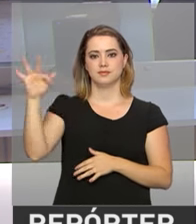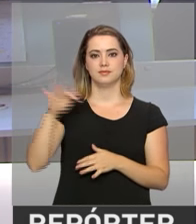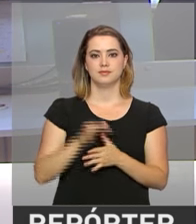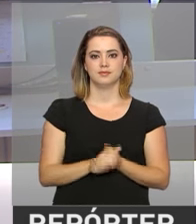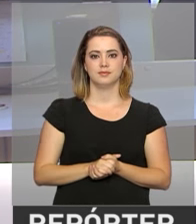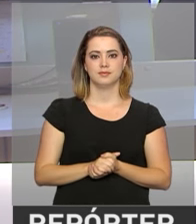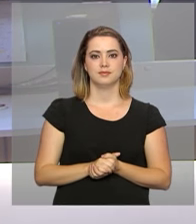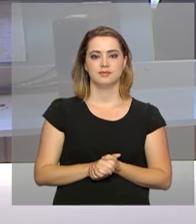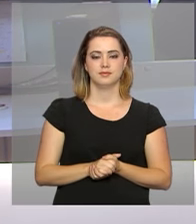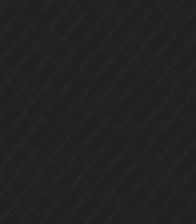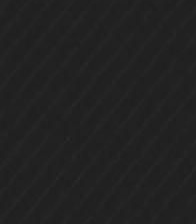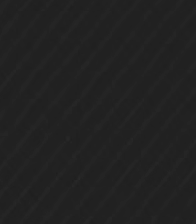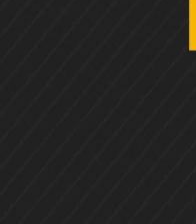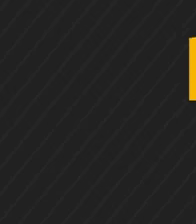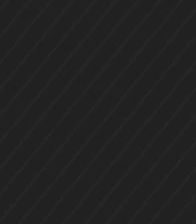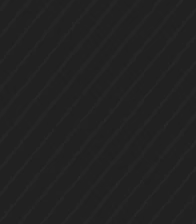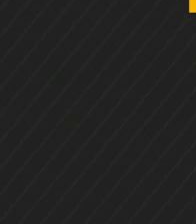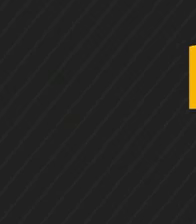Governo Federal